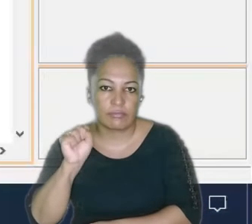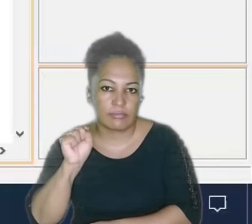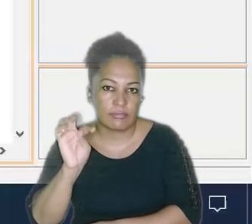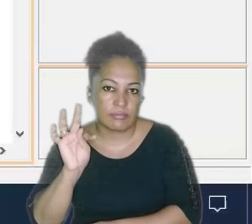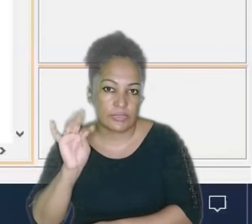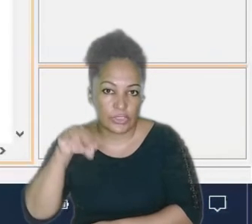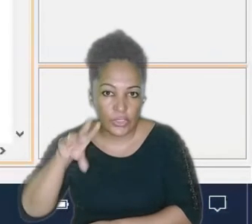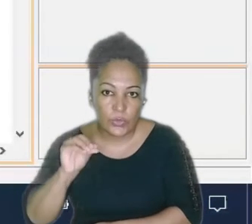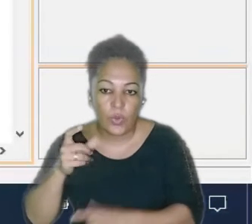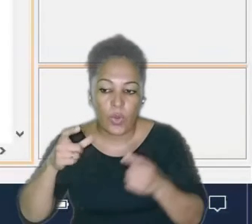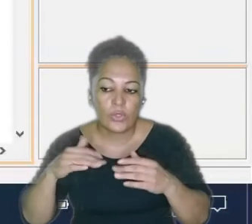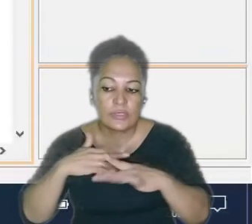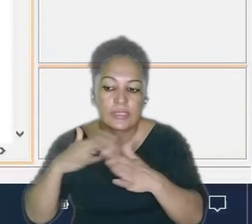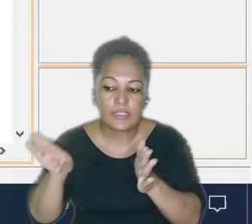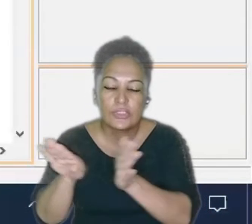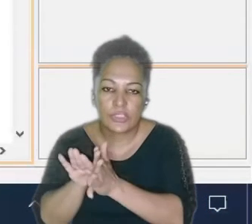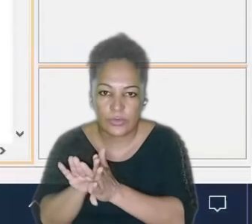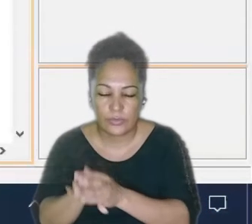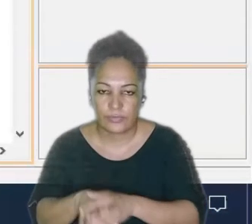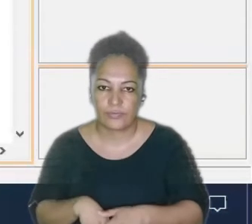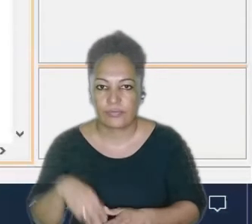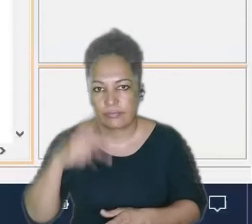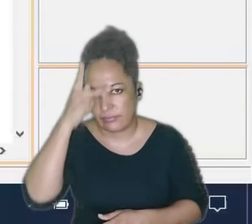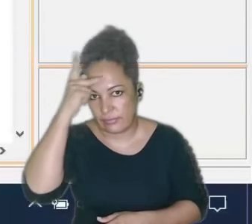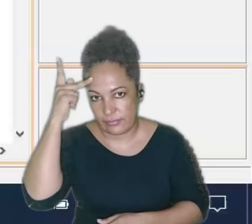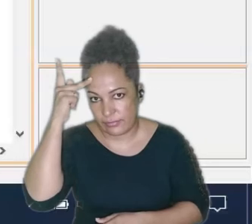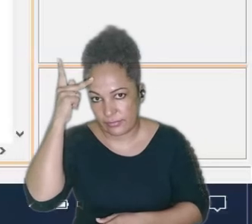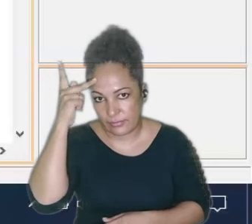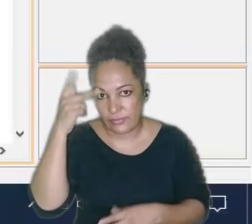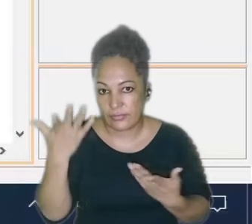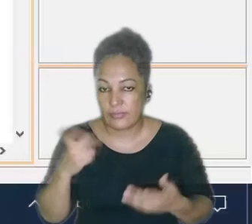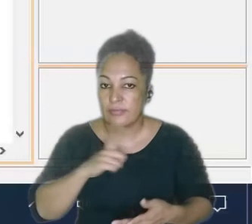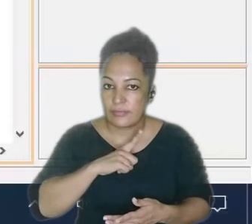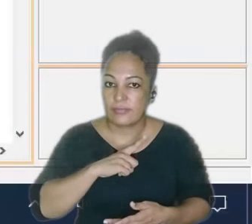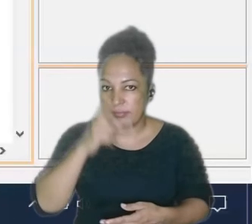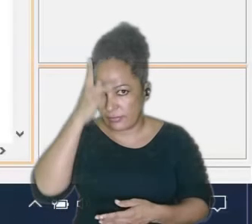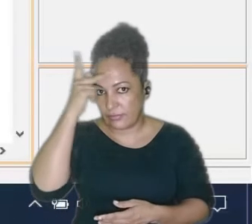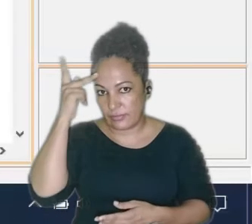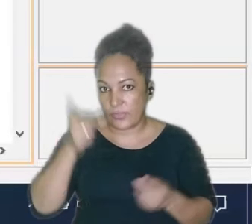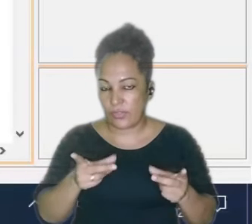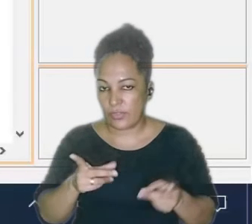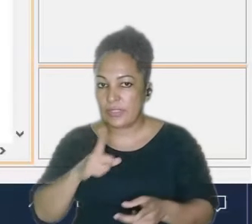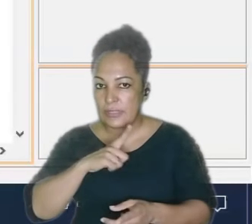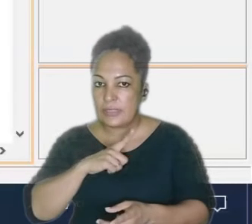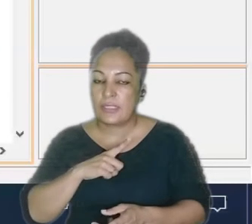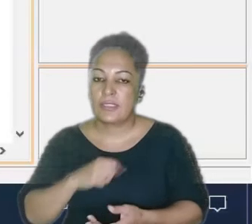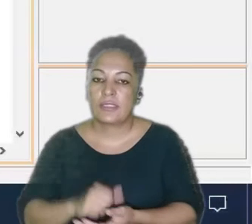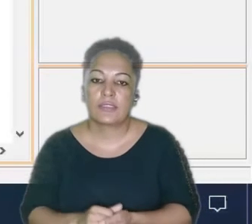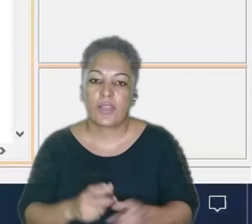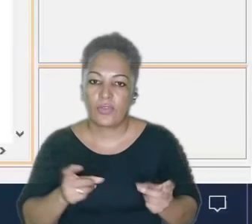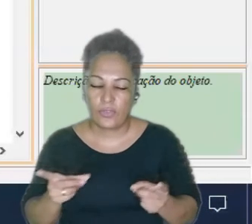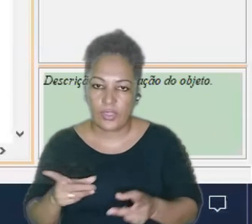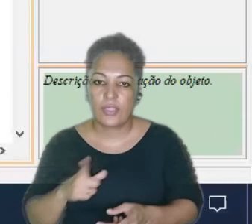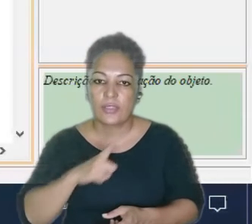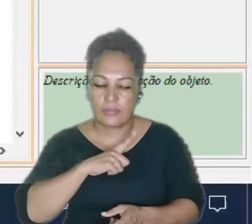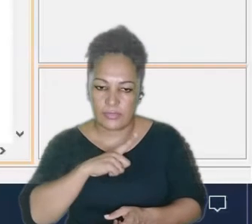destino. Top? Passageiro, então, a venda possui passageiro, então,